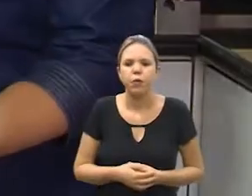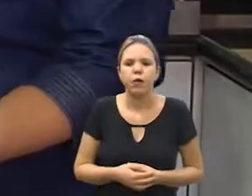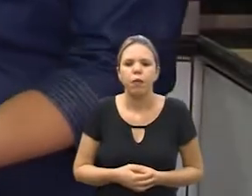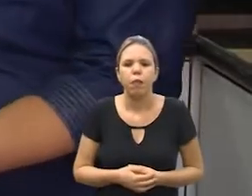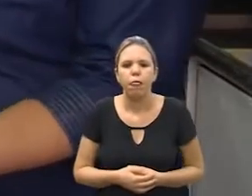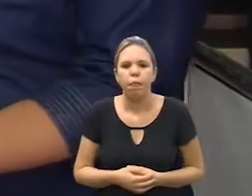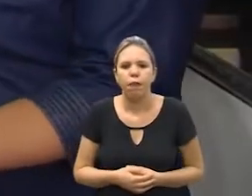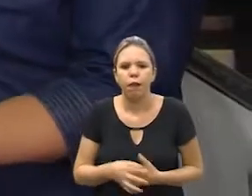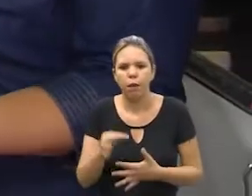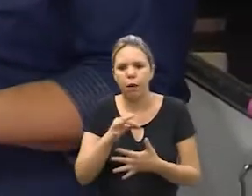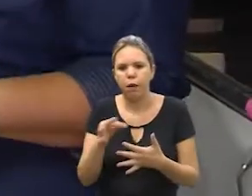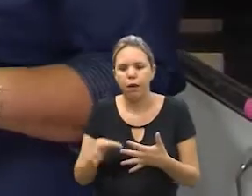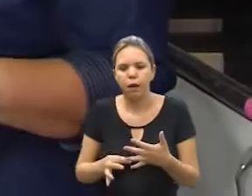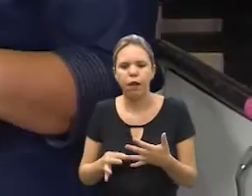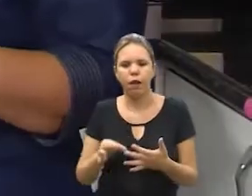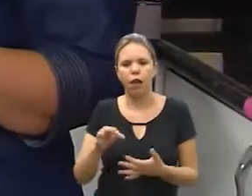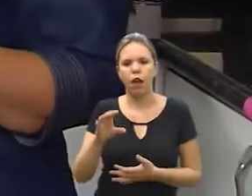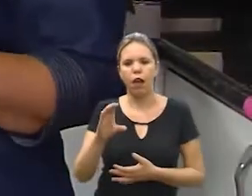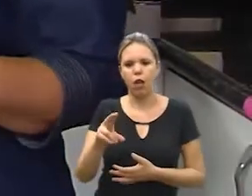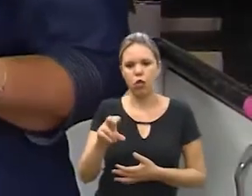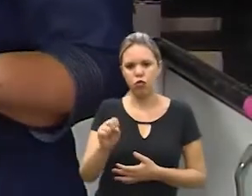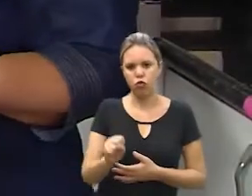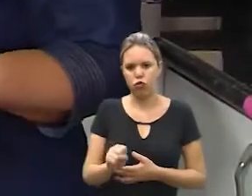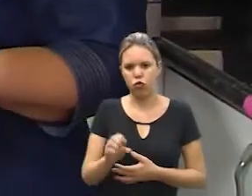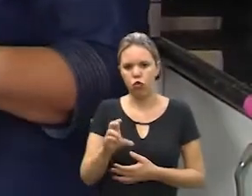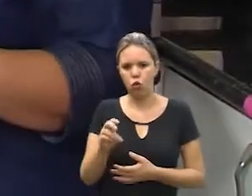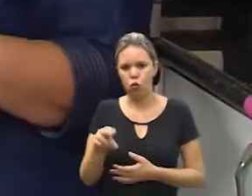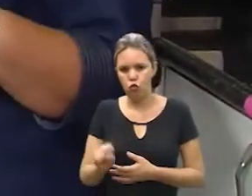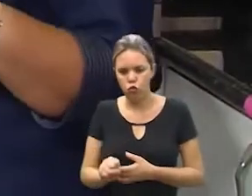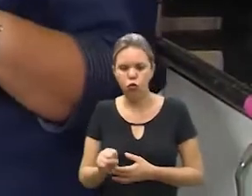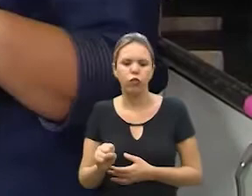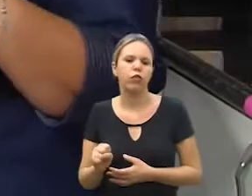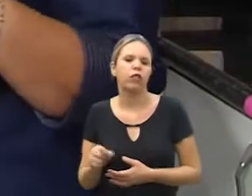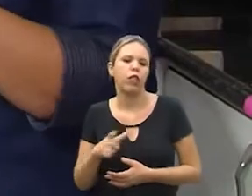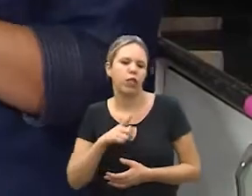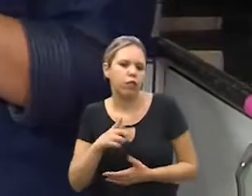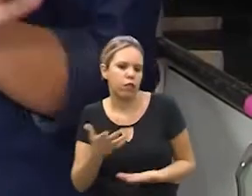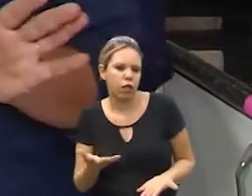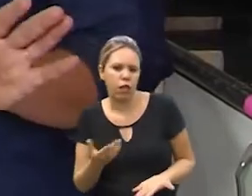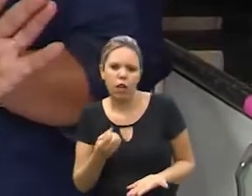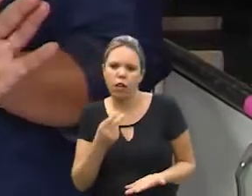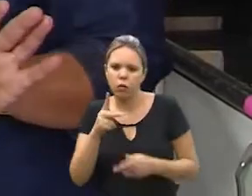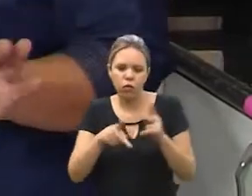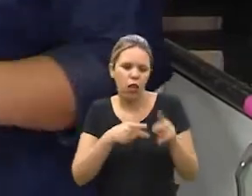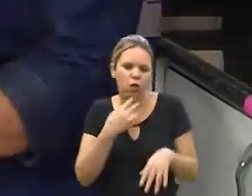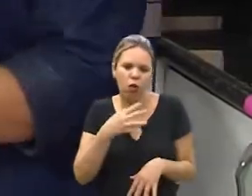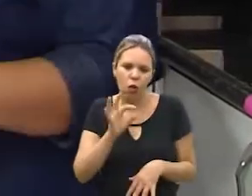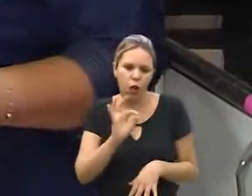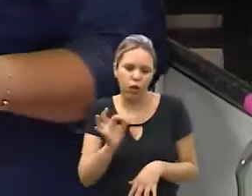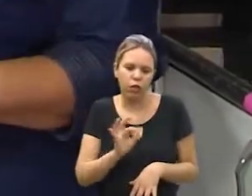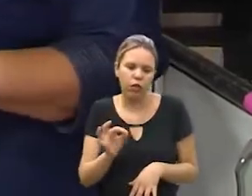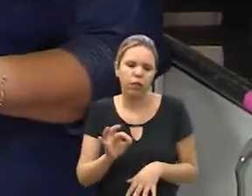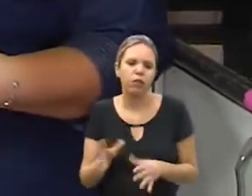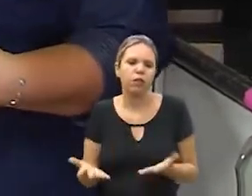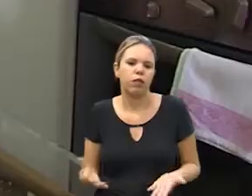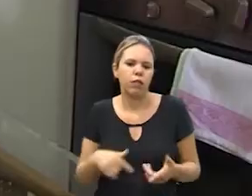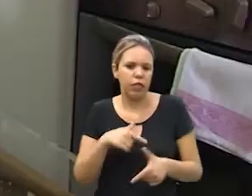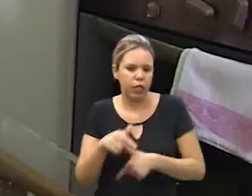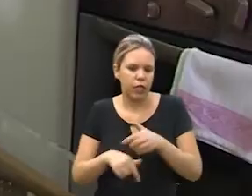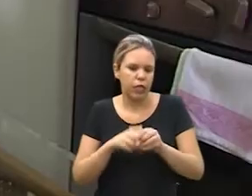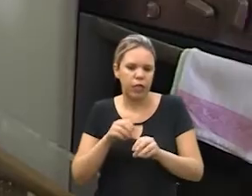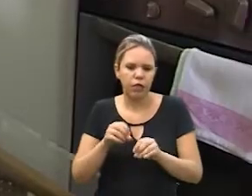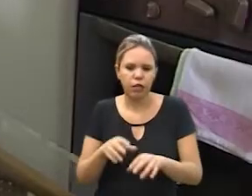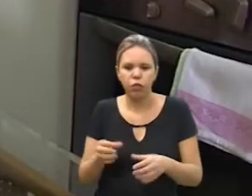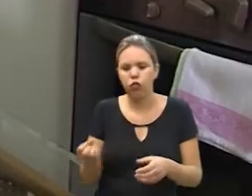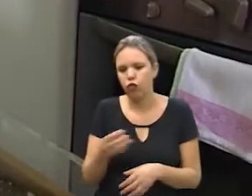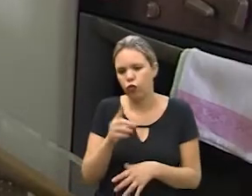como é um ingrediente, o cuscuz marroquino, ele não é tão conhecido ainda, né? Tem gente que conhece, mas tem gente que nunca ouviu falar. É legal a gente trabalhar com um